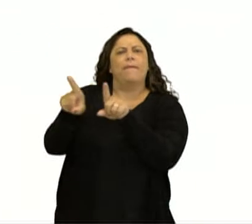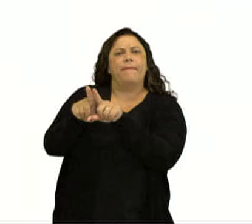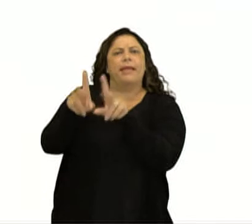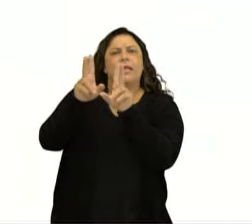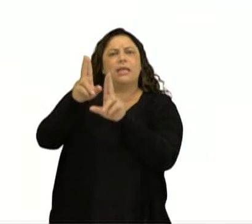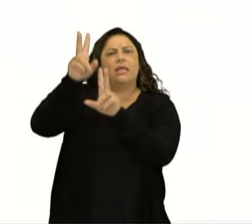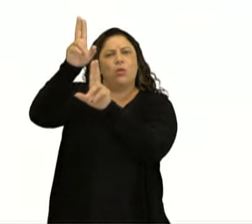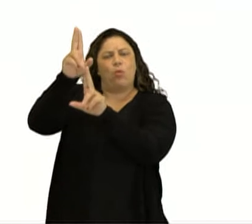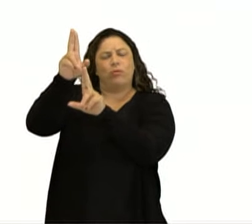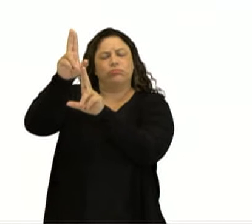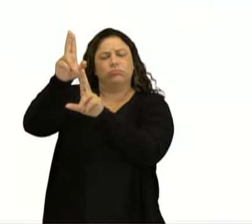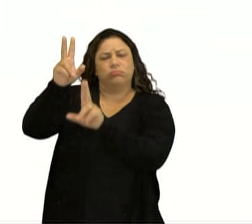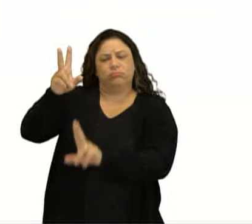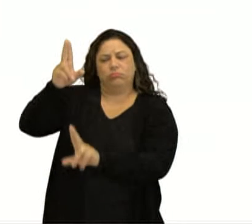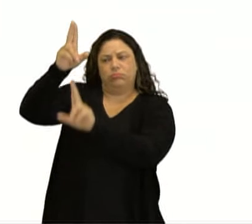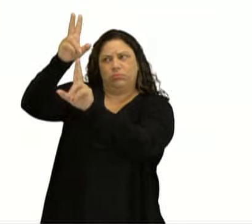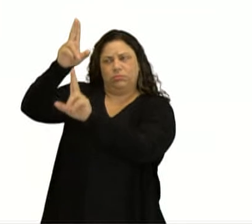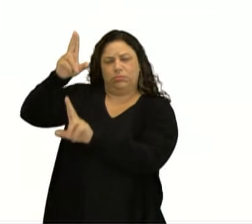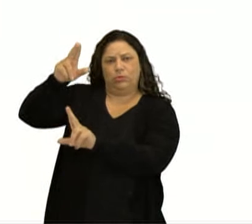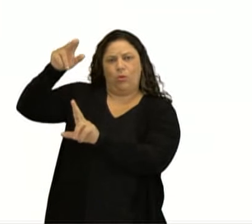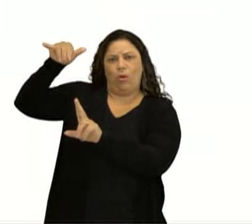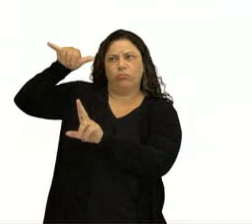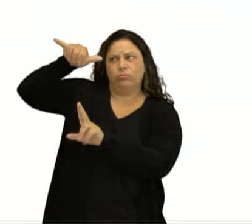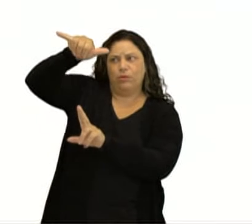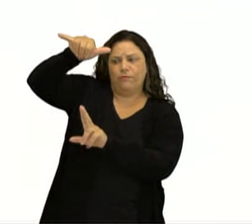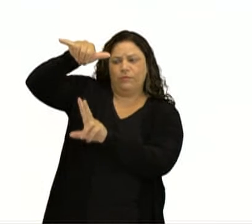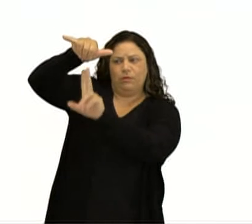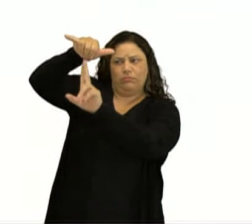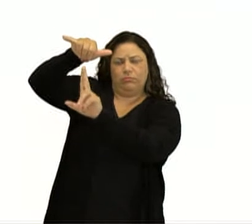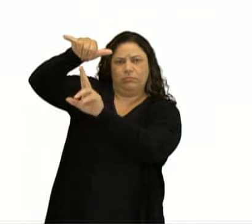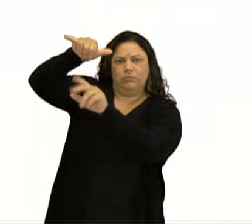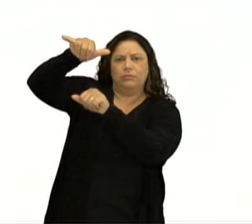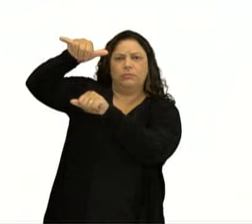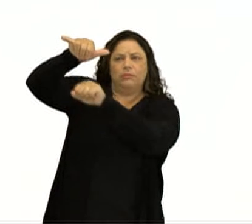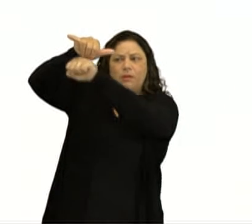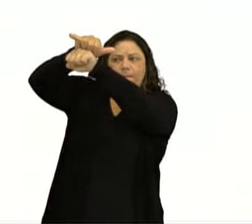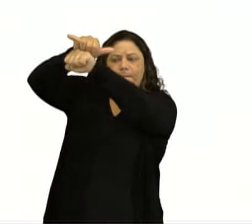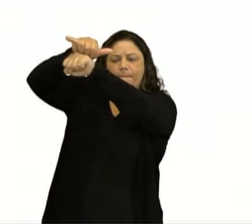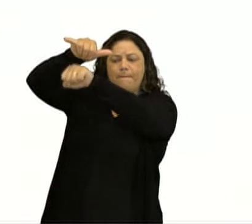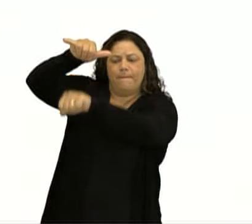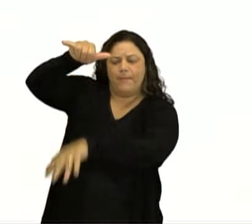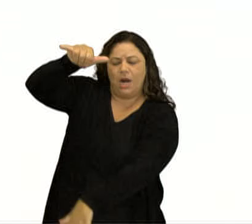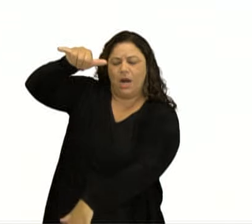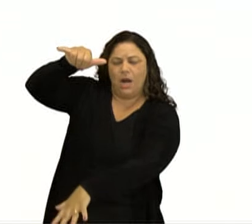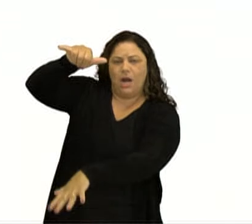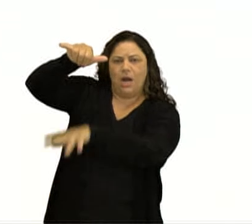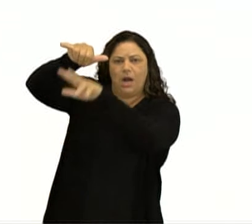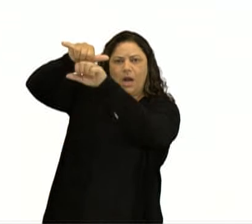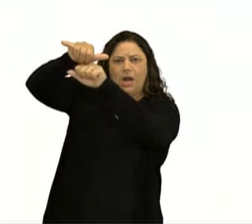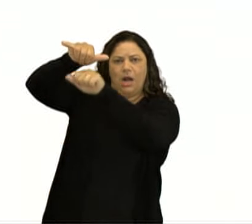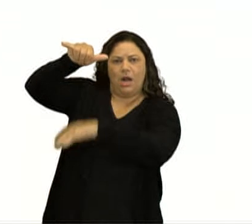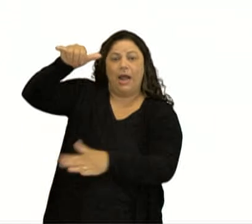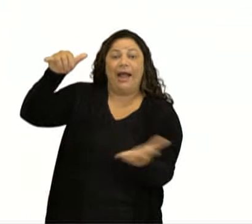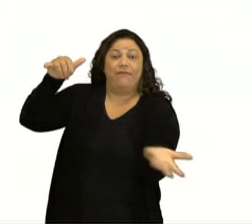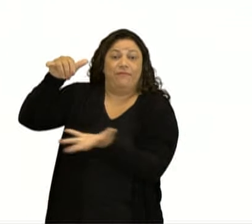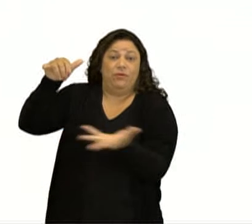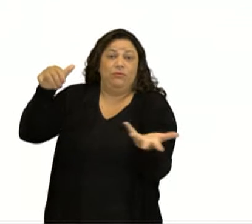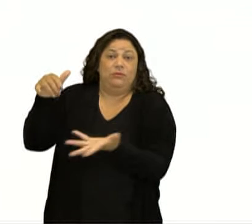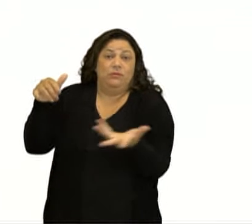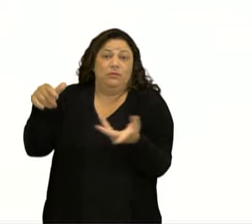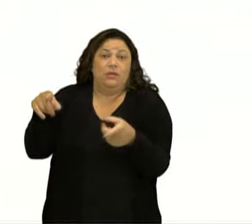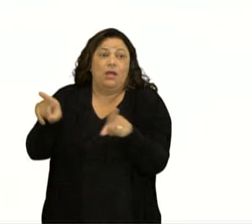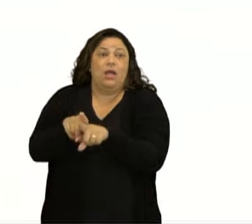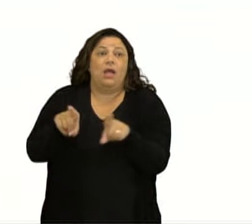havendo mudança de velocidade nem trajetória, ou seja, o referencial inercial, certo? Você vai perceber que